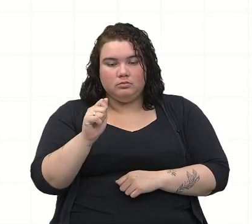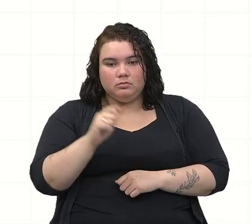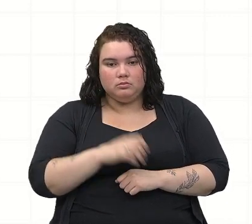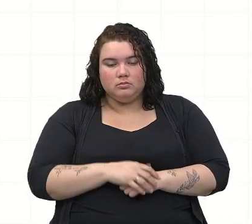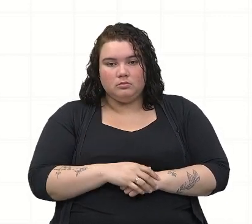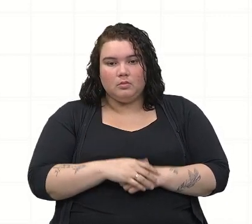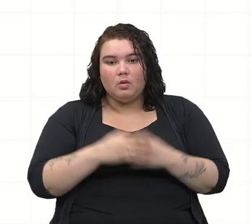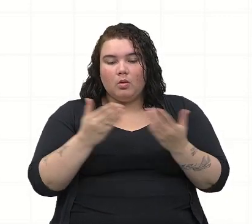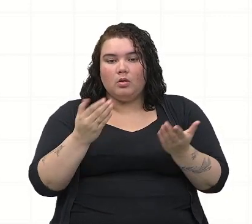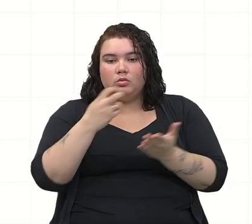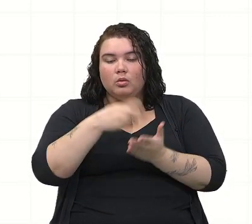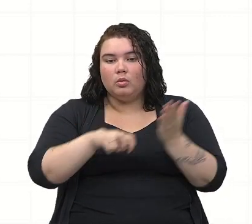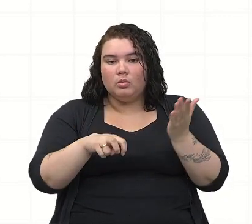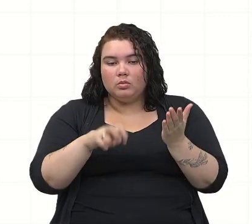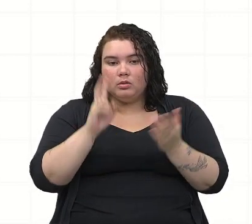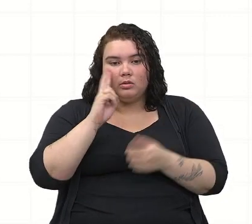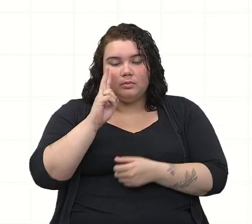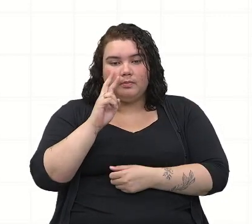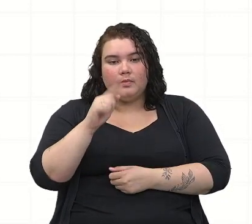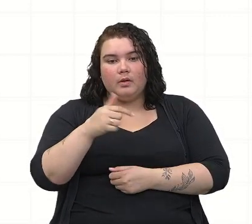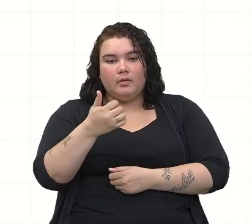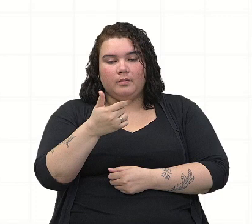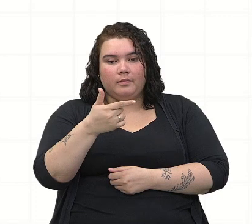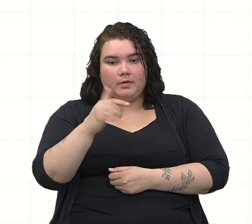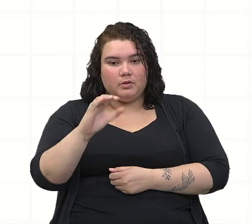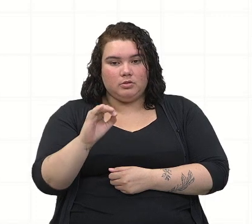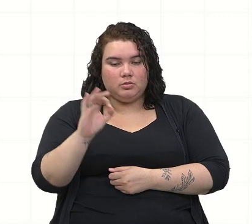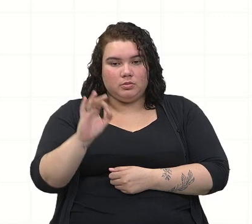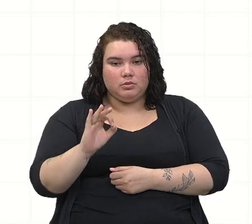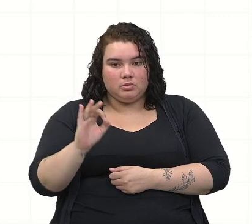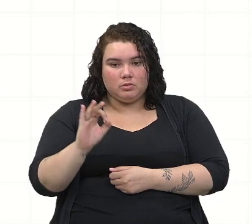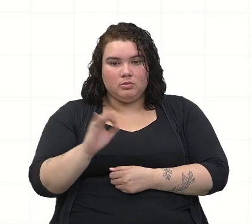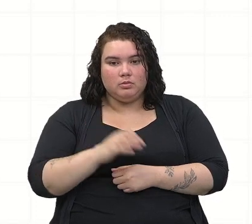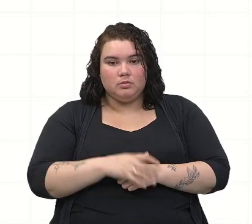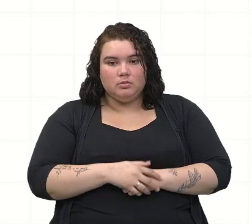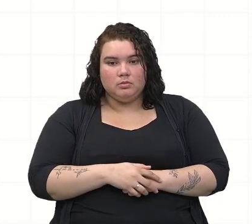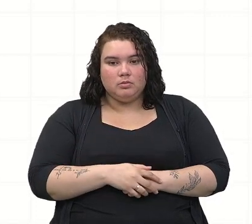Qual é a taxa do desconto? 20%.